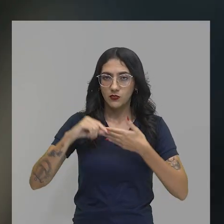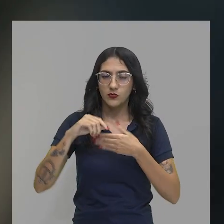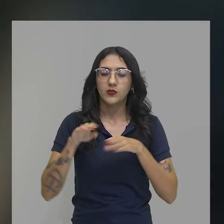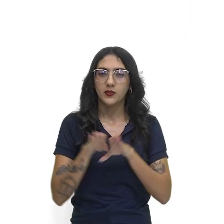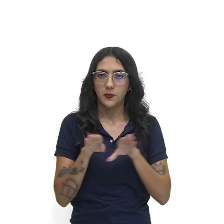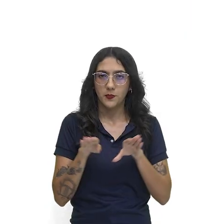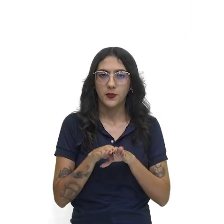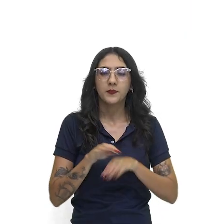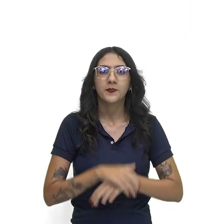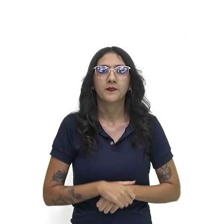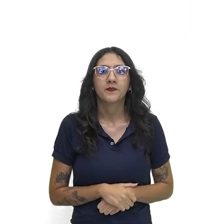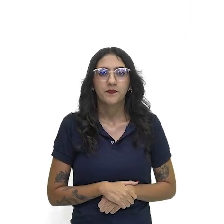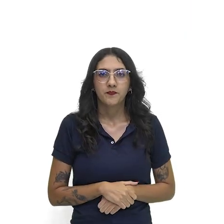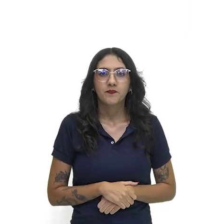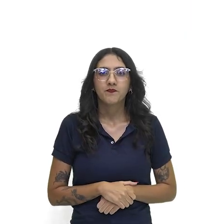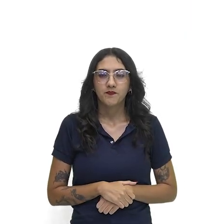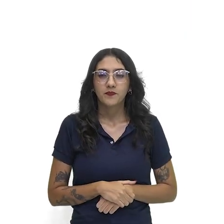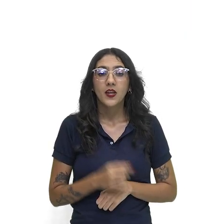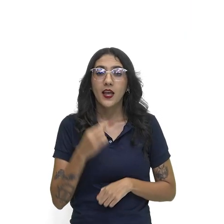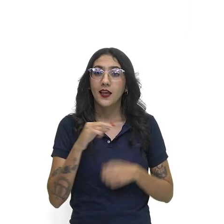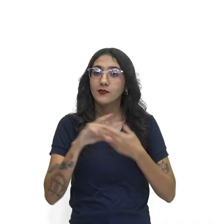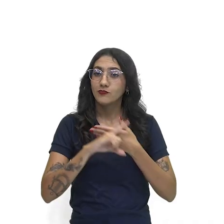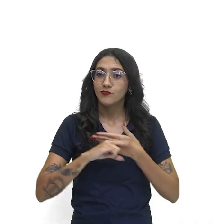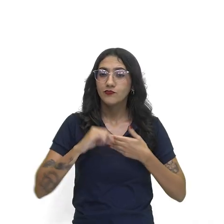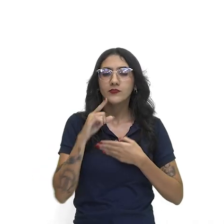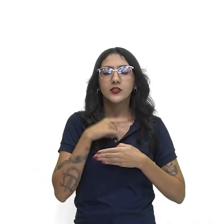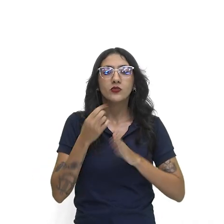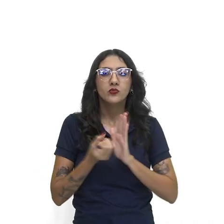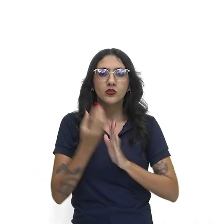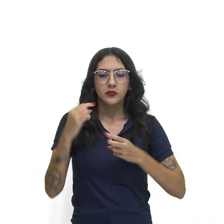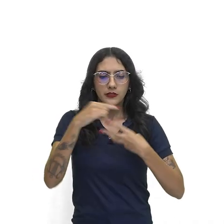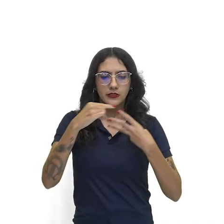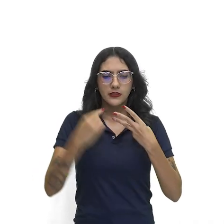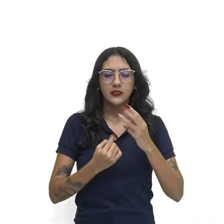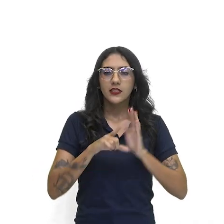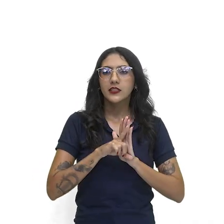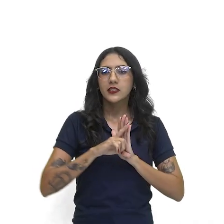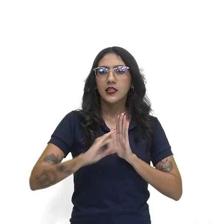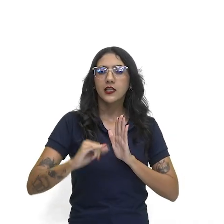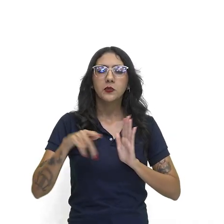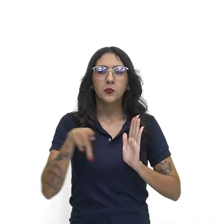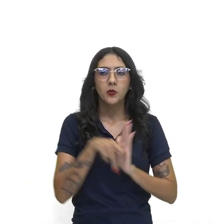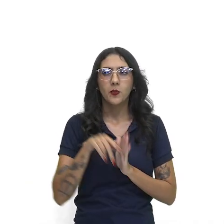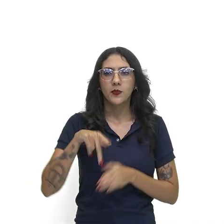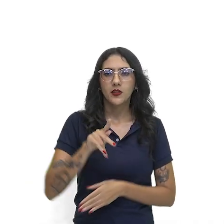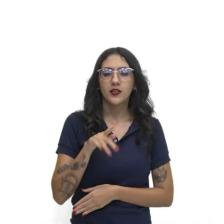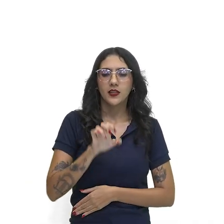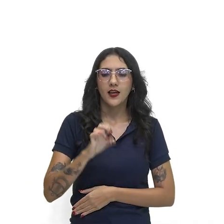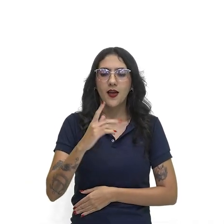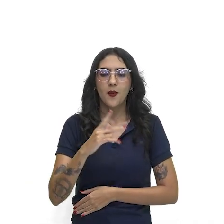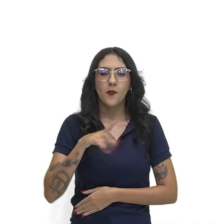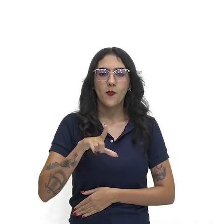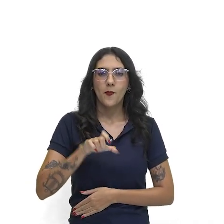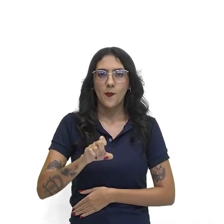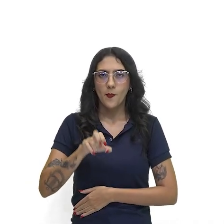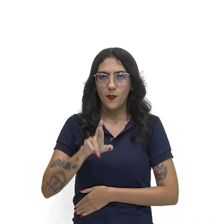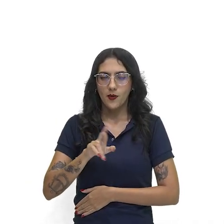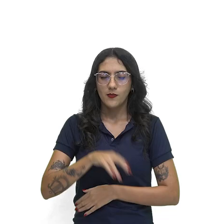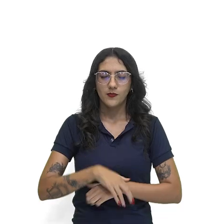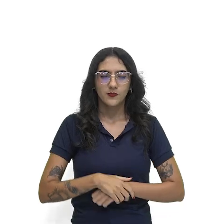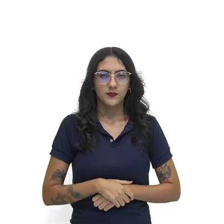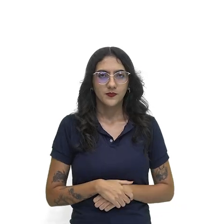1546-1601. Kepler formulou 3 leis que ficaram conhecidas como Leis de Kepler.